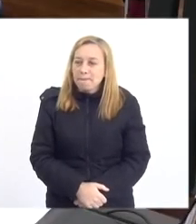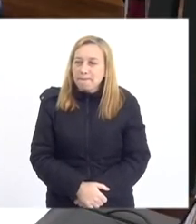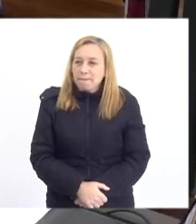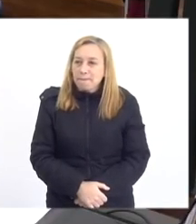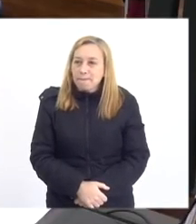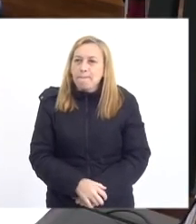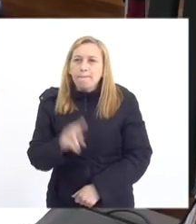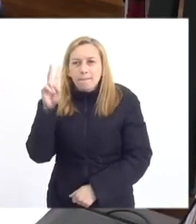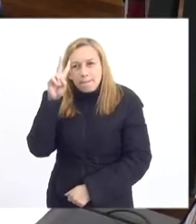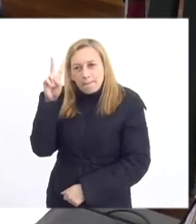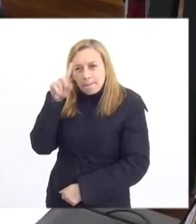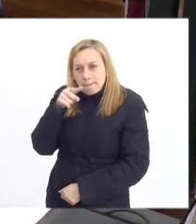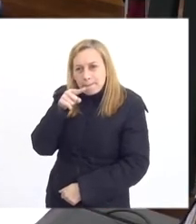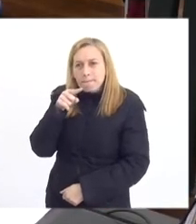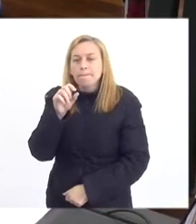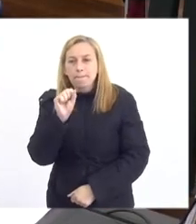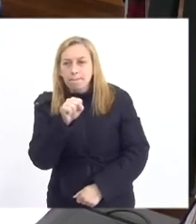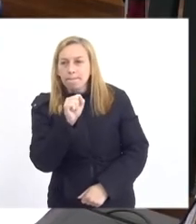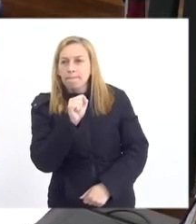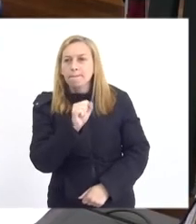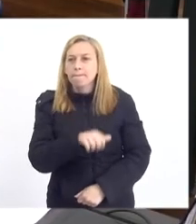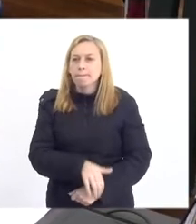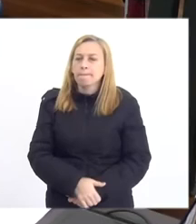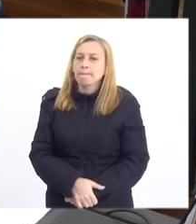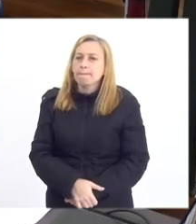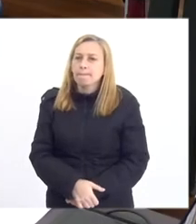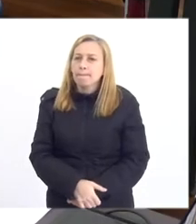Você lembra desse projeto?